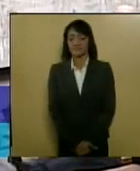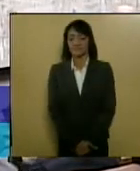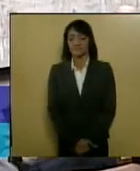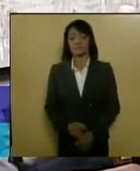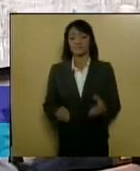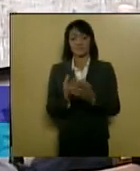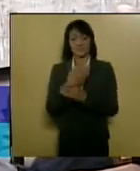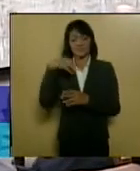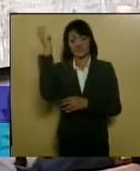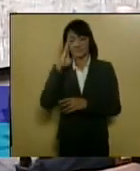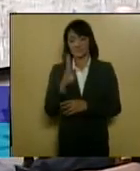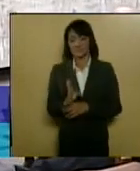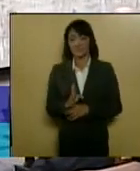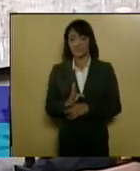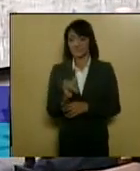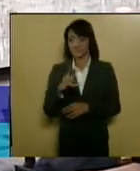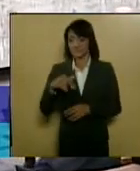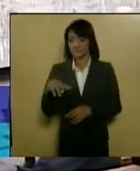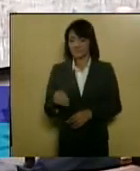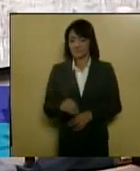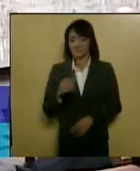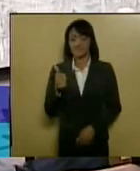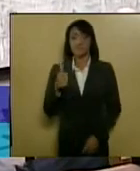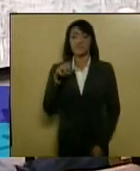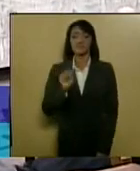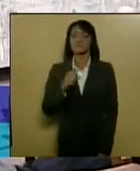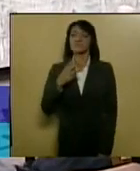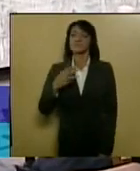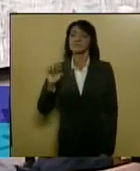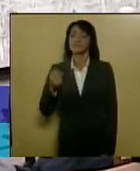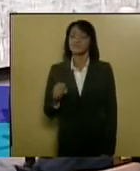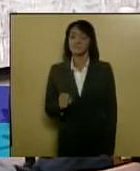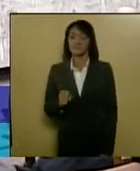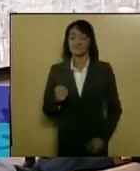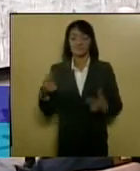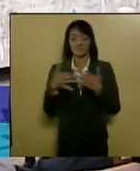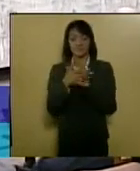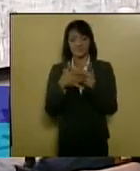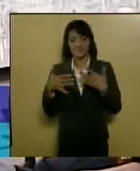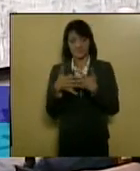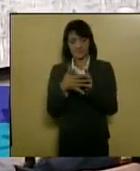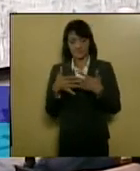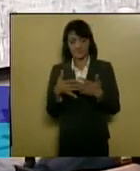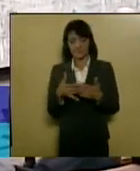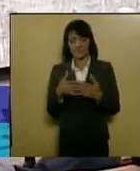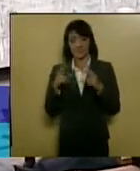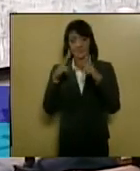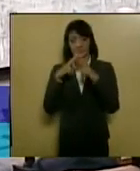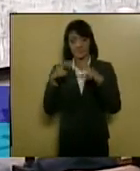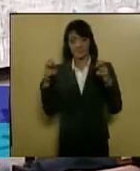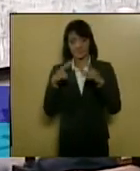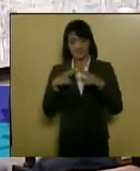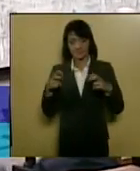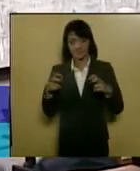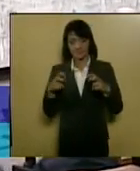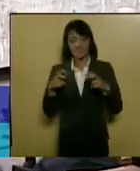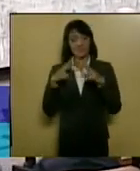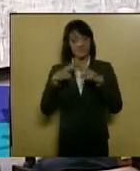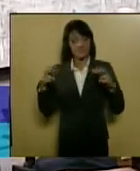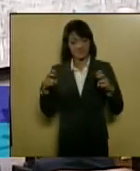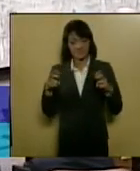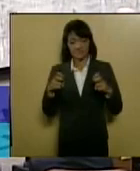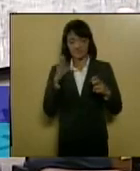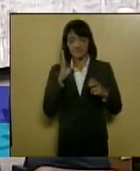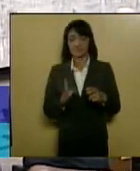Criado no Brasil Império, em 1838, na cidade de Desterro, atual Florianópolis, Santa Catarina,